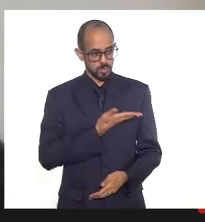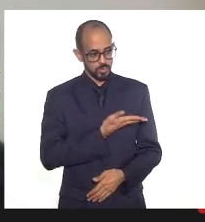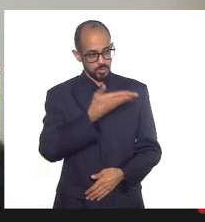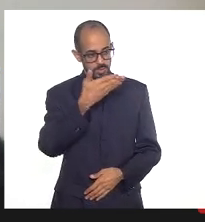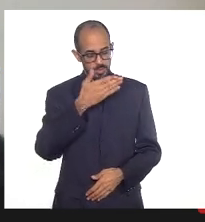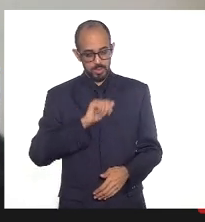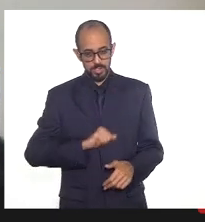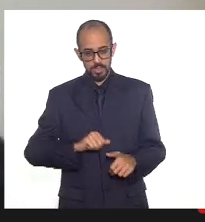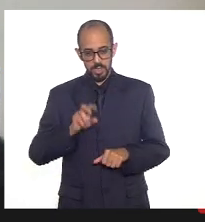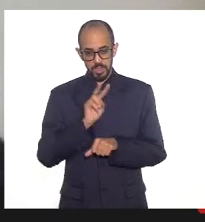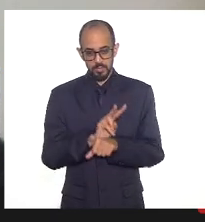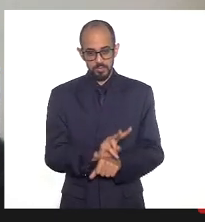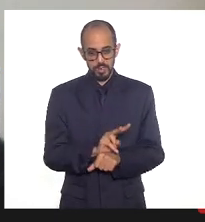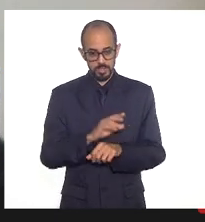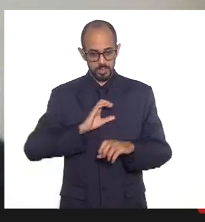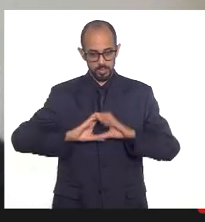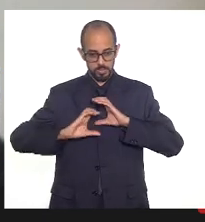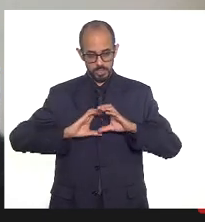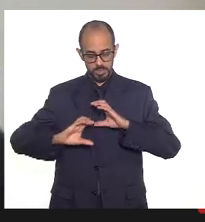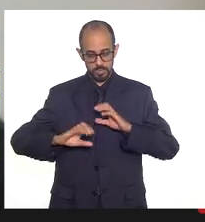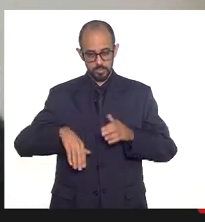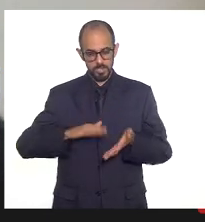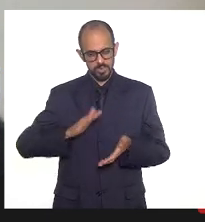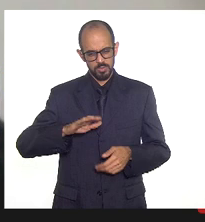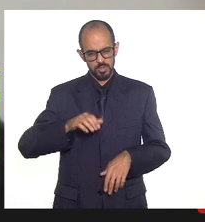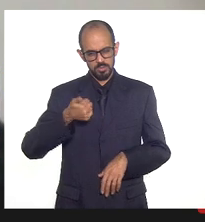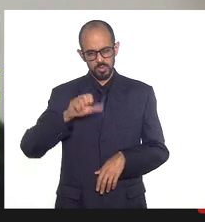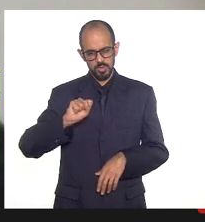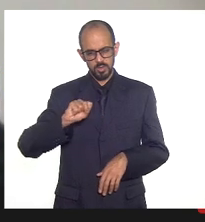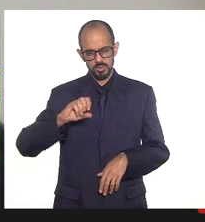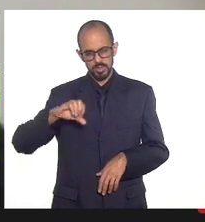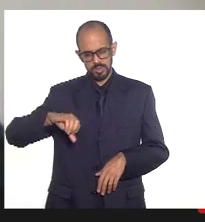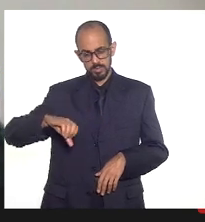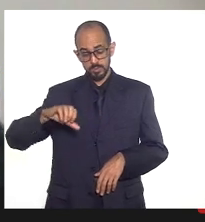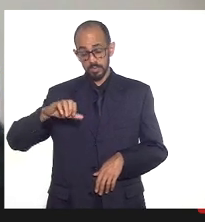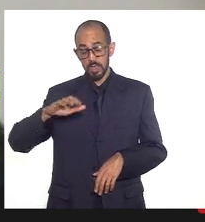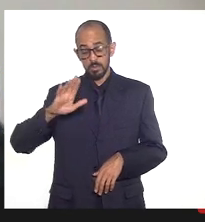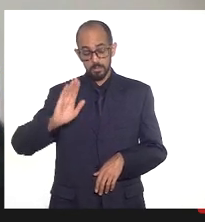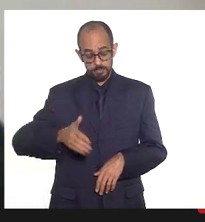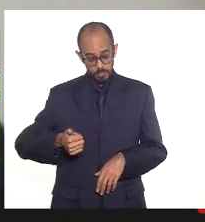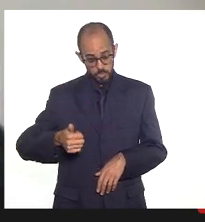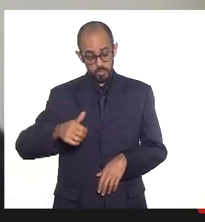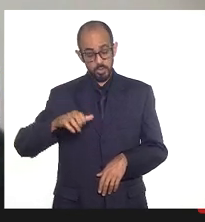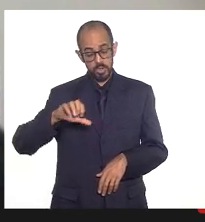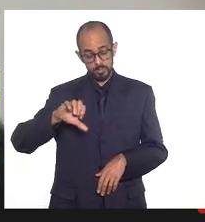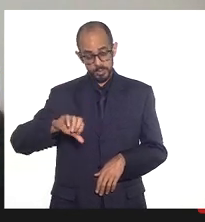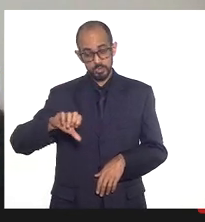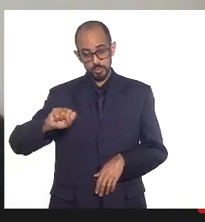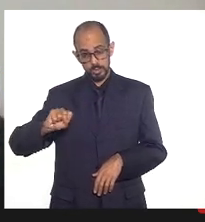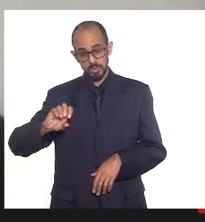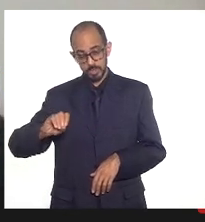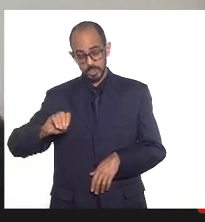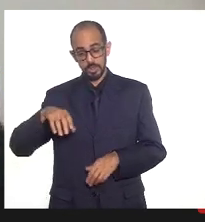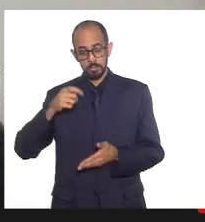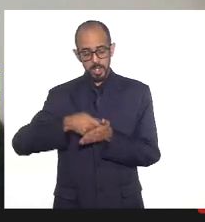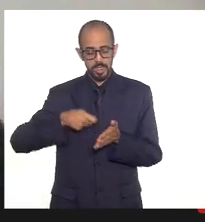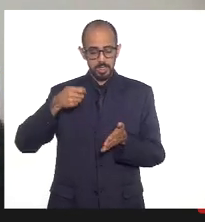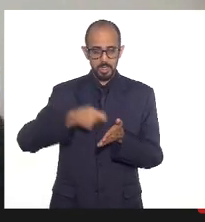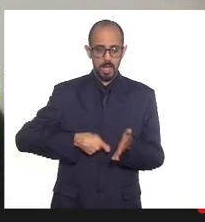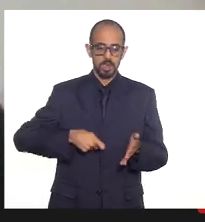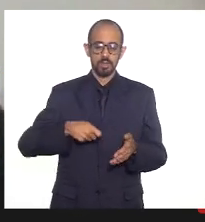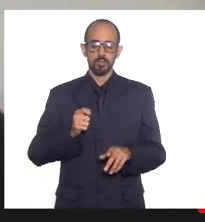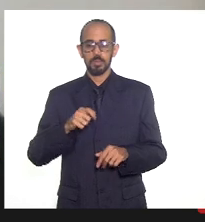que desde os anos 80 batalham por isso e foram sempre buscando isso,